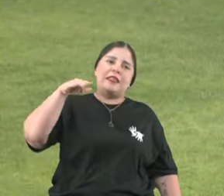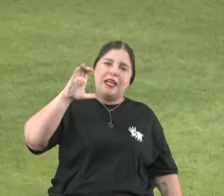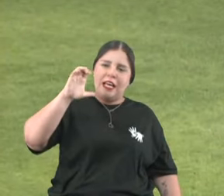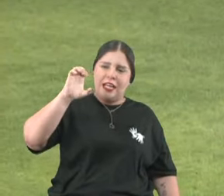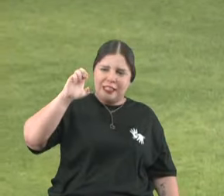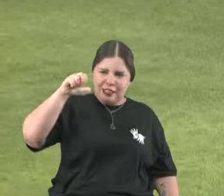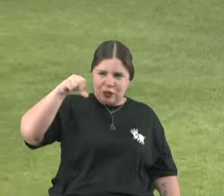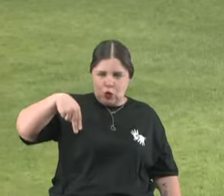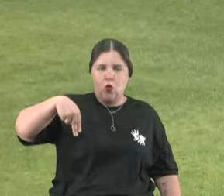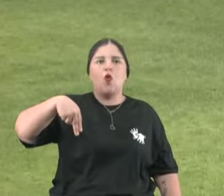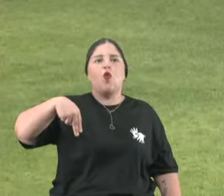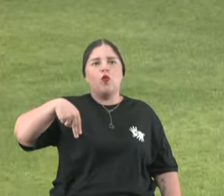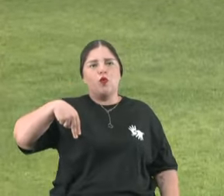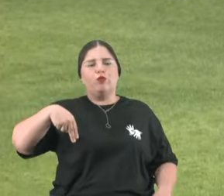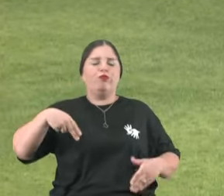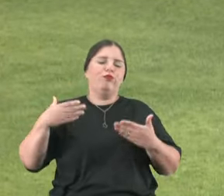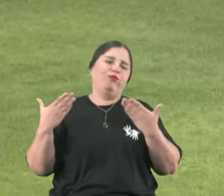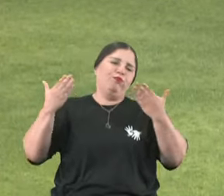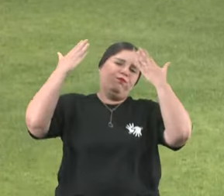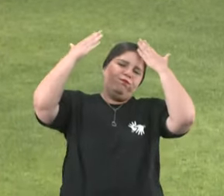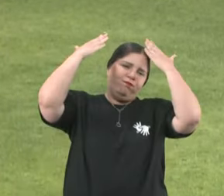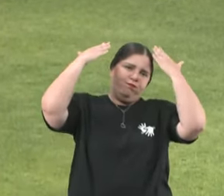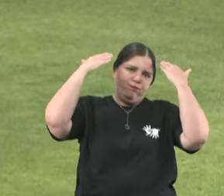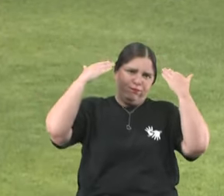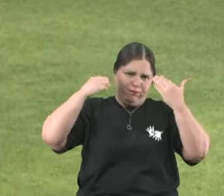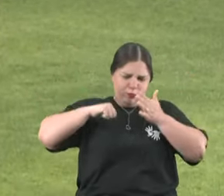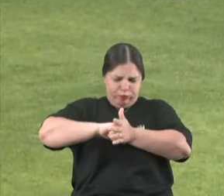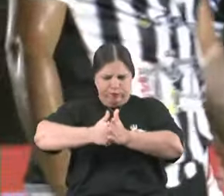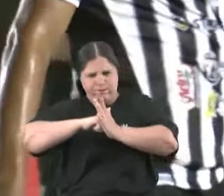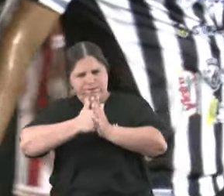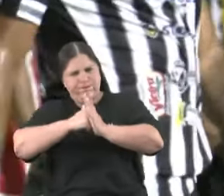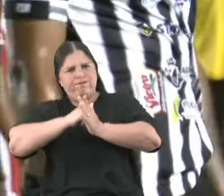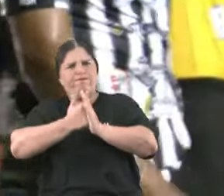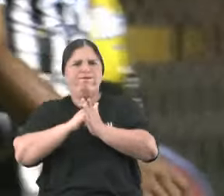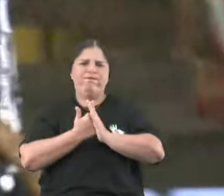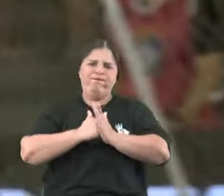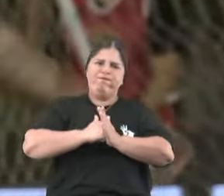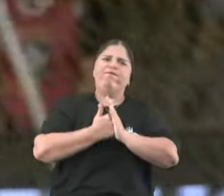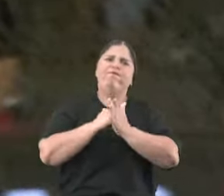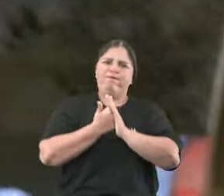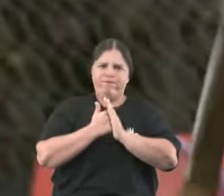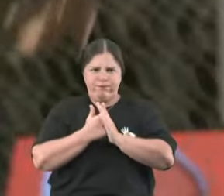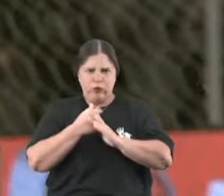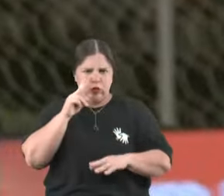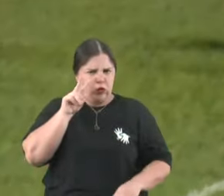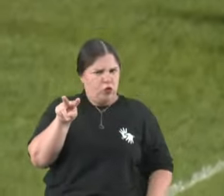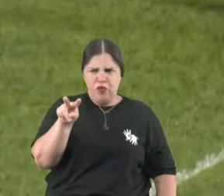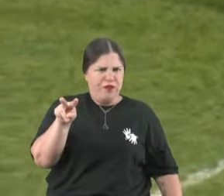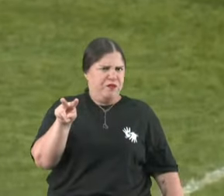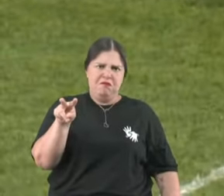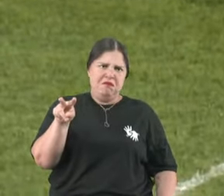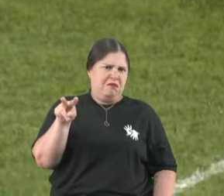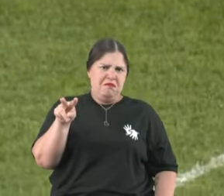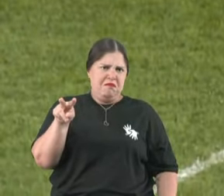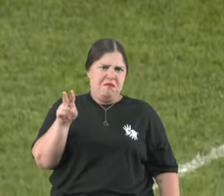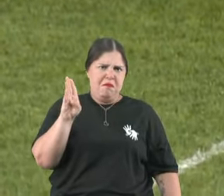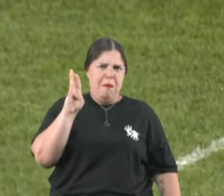E aí eu fiquei na dúvida se bate no pé do zagueiro ou se do próprio Pianissola. Eu vi aqui no Bruno, viu? Foi,